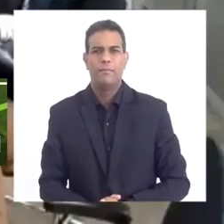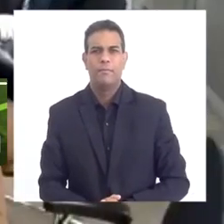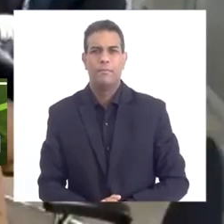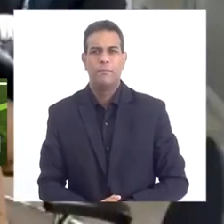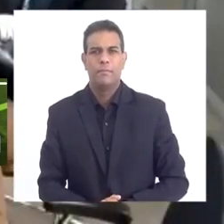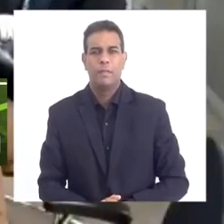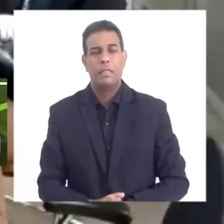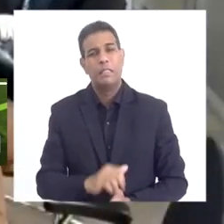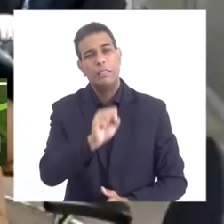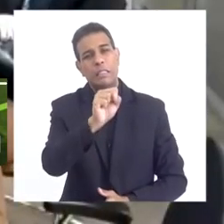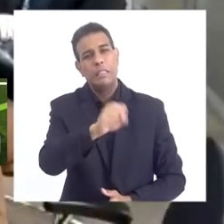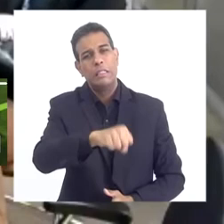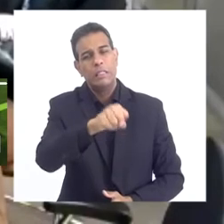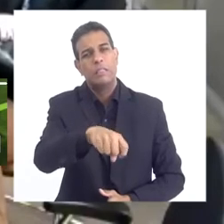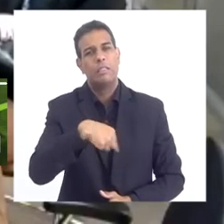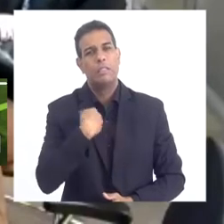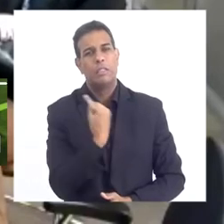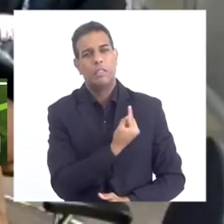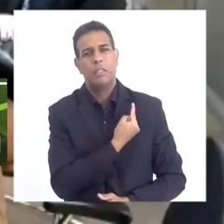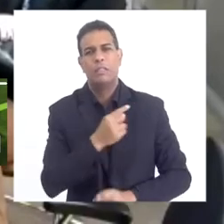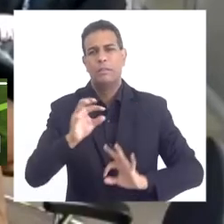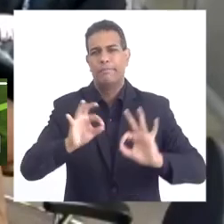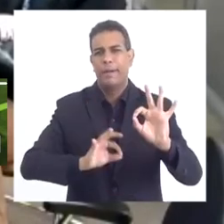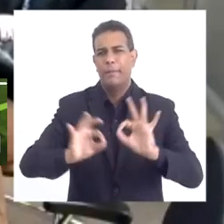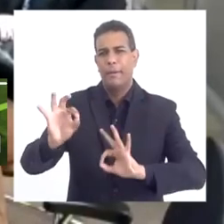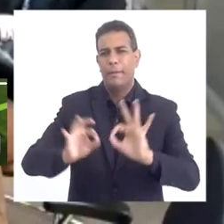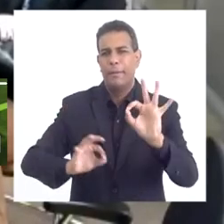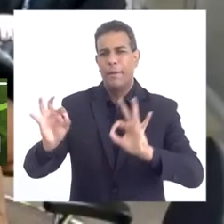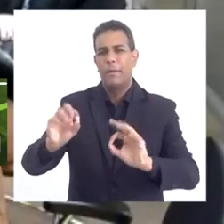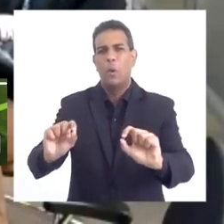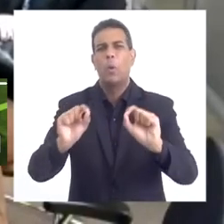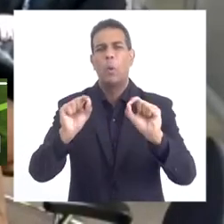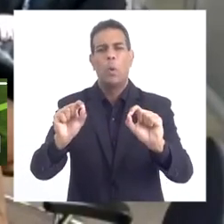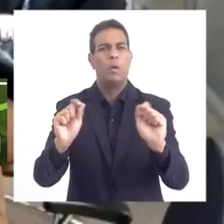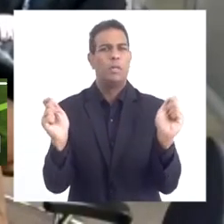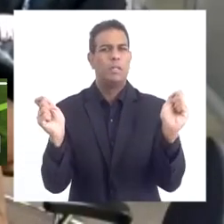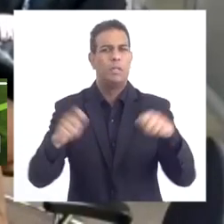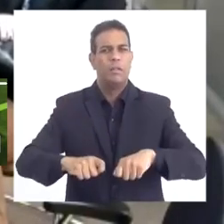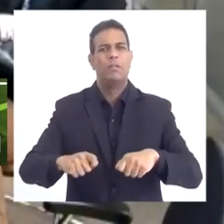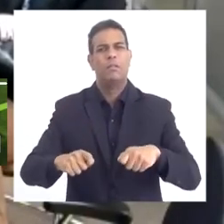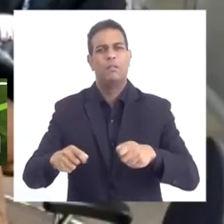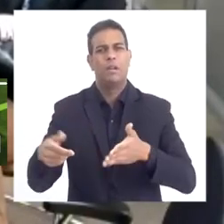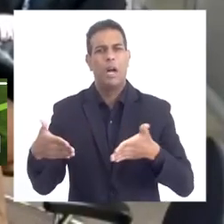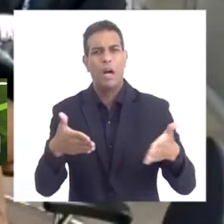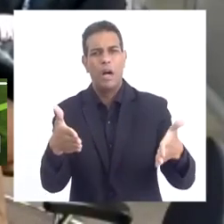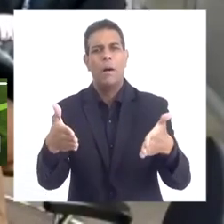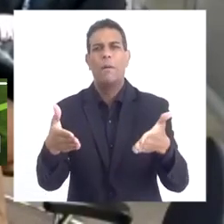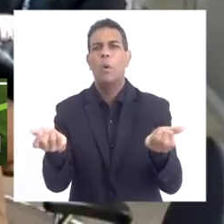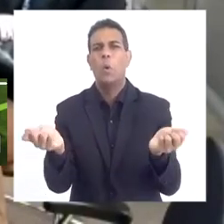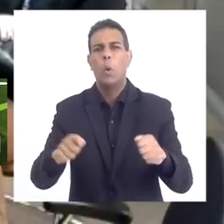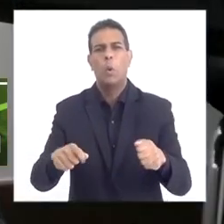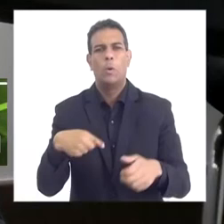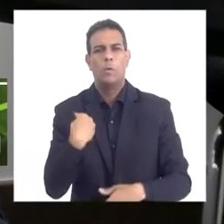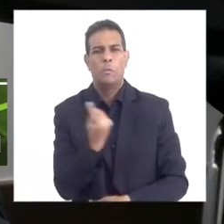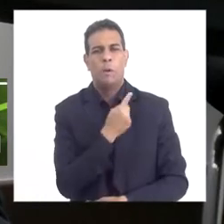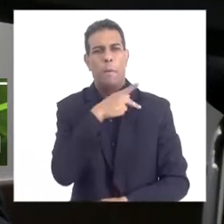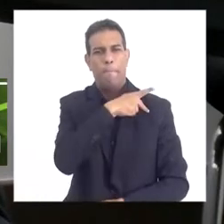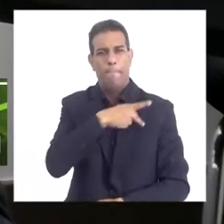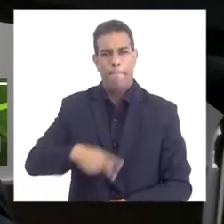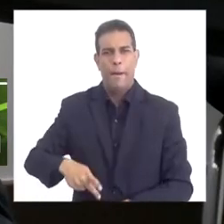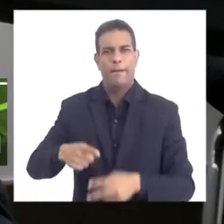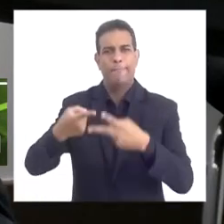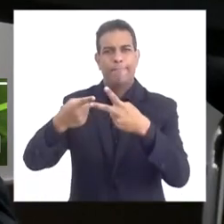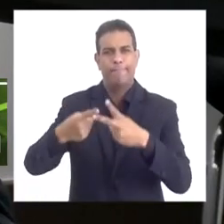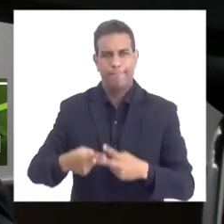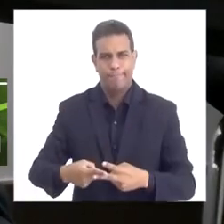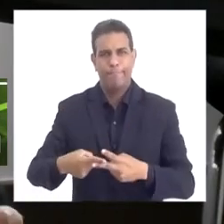Sim, claro. Vamos preparar, já estou anotando aqui. Nós vamos preparar e encaminhar também. Encaminhar aqui ao nosso presidente, que ele faz chegar